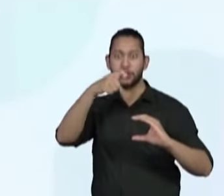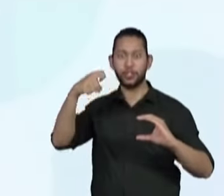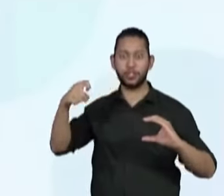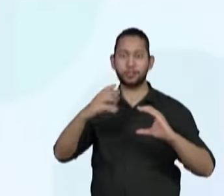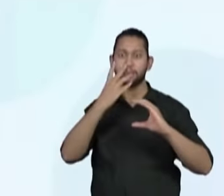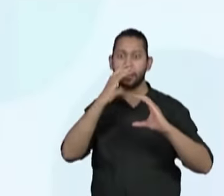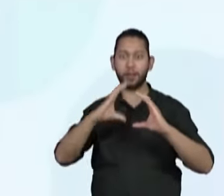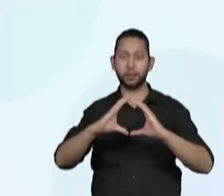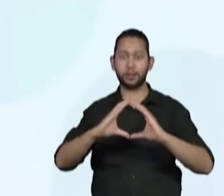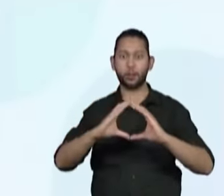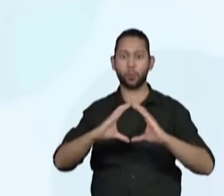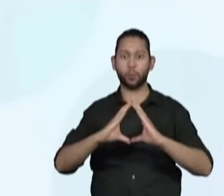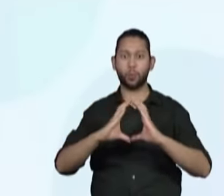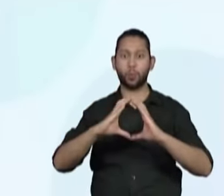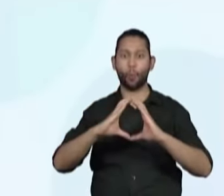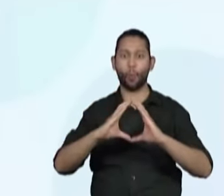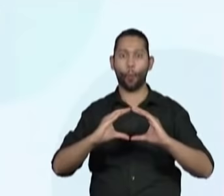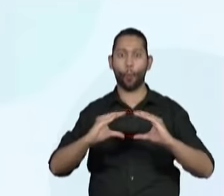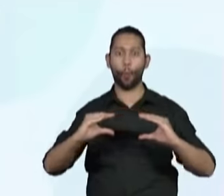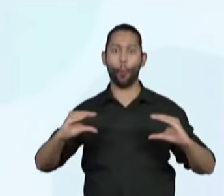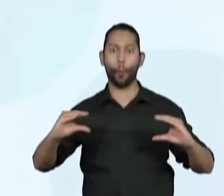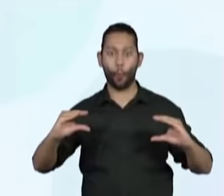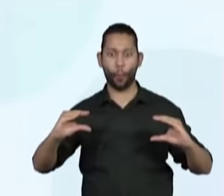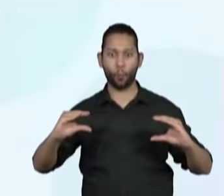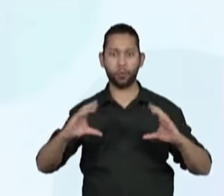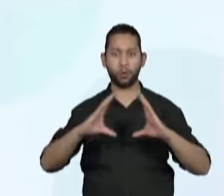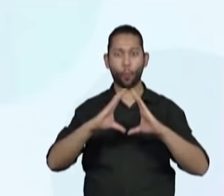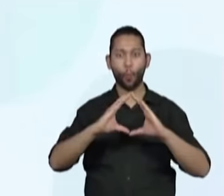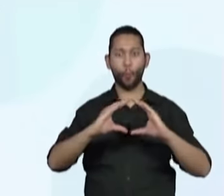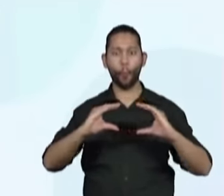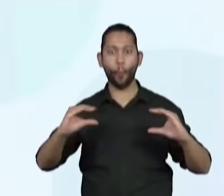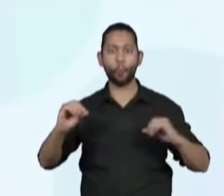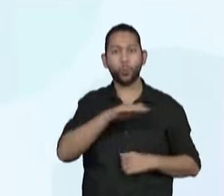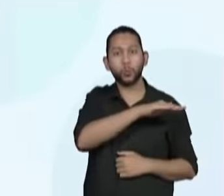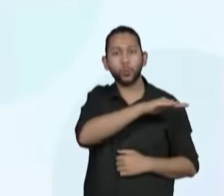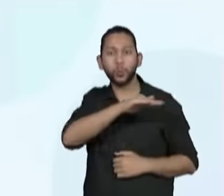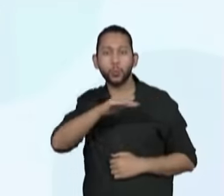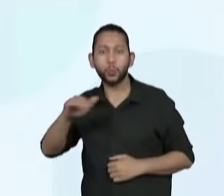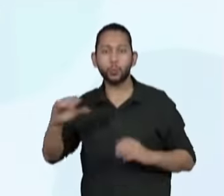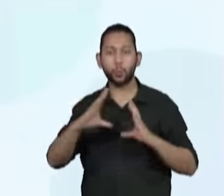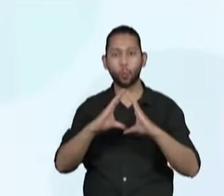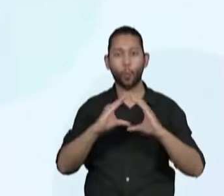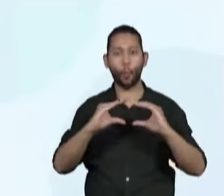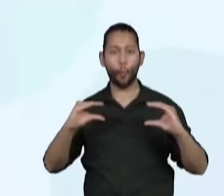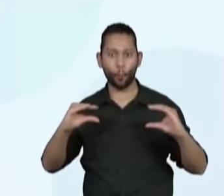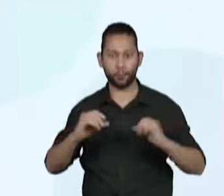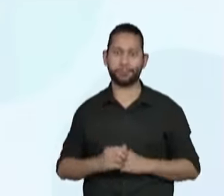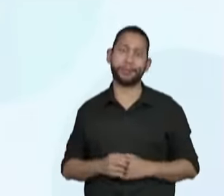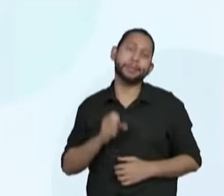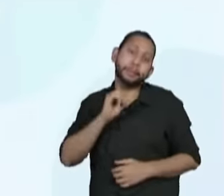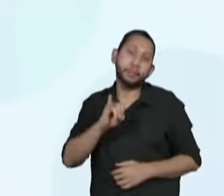nós temos essa elipse mais horizontal. No caso,